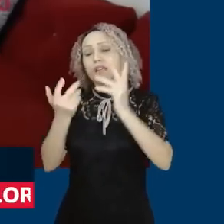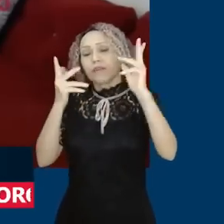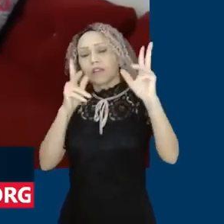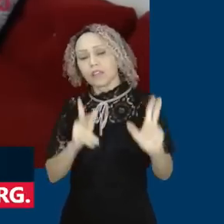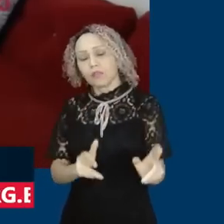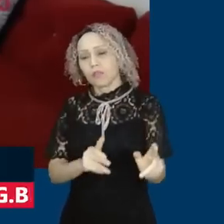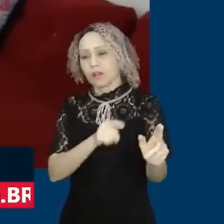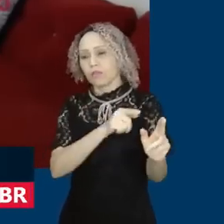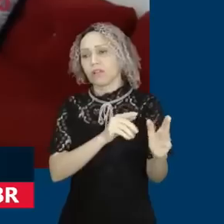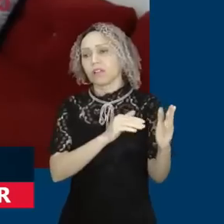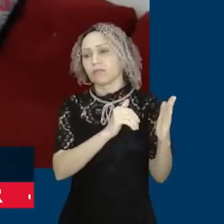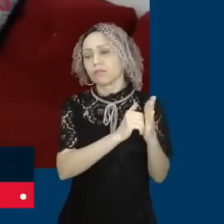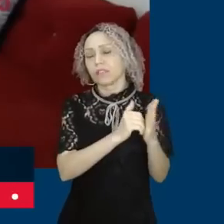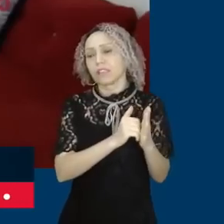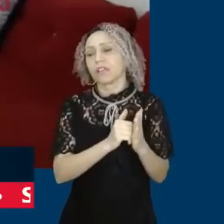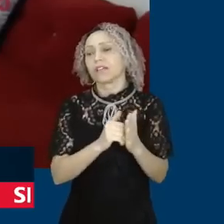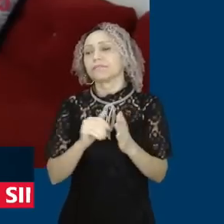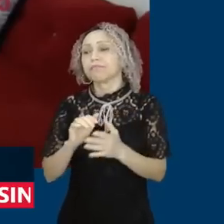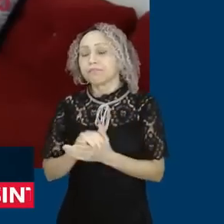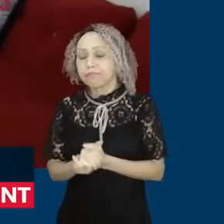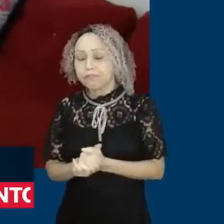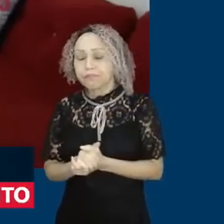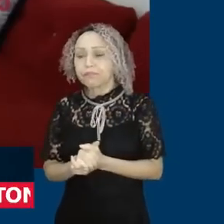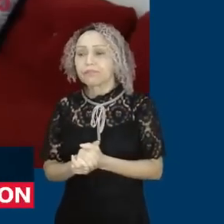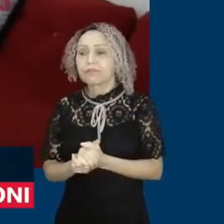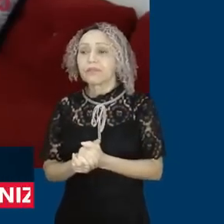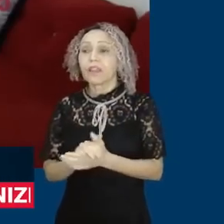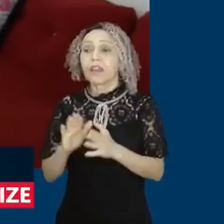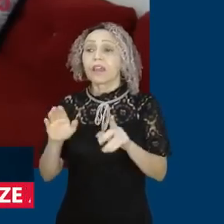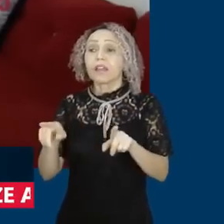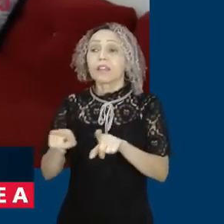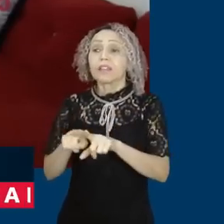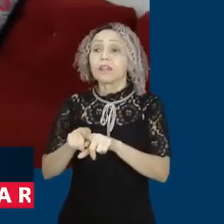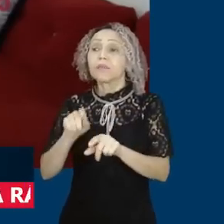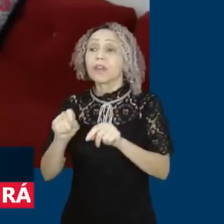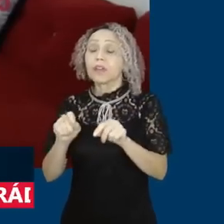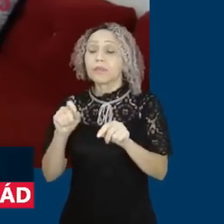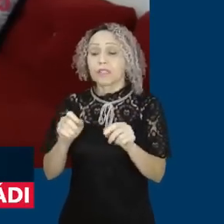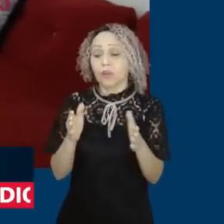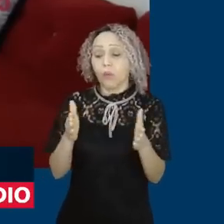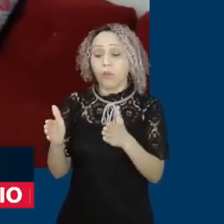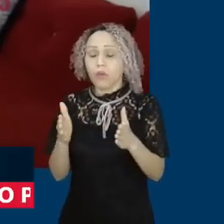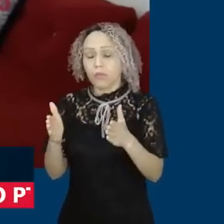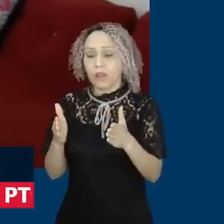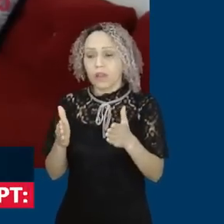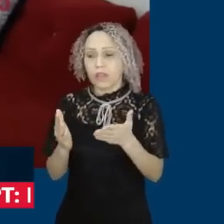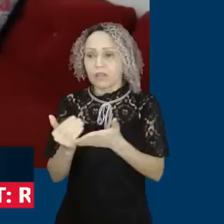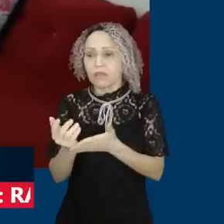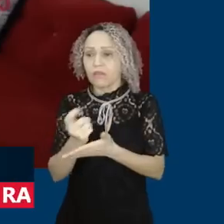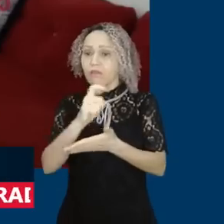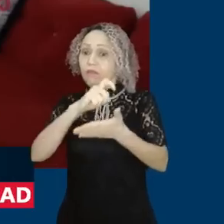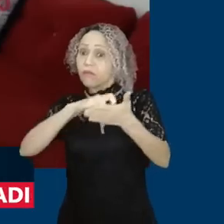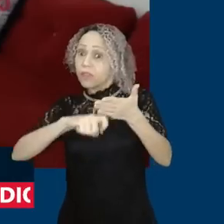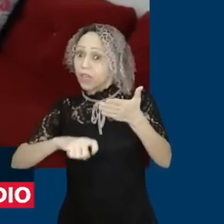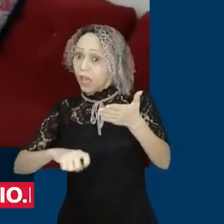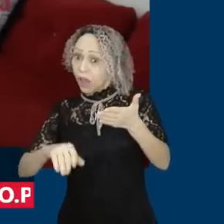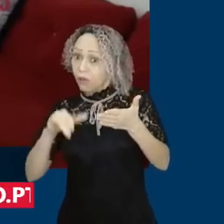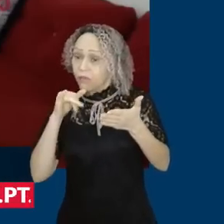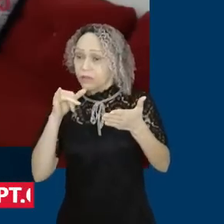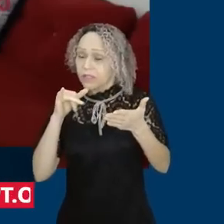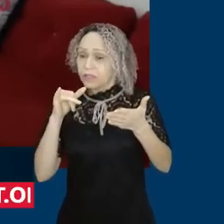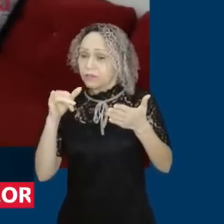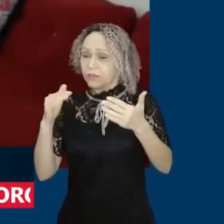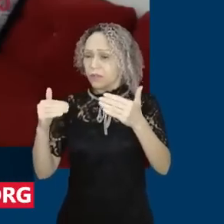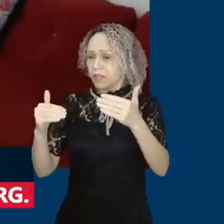há especulações que esse valor poderia cair, e também o mesmo prazo fiscal dessa folga orçamentária, aí, que seria de 2